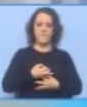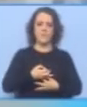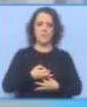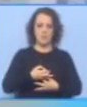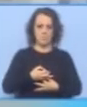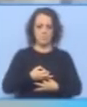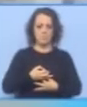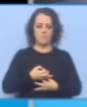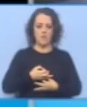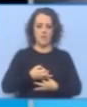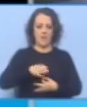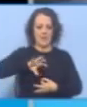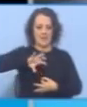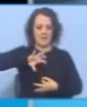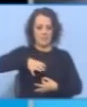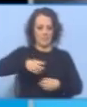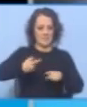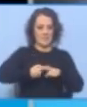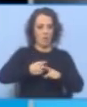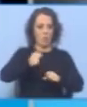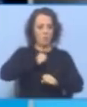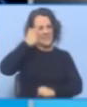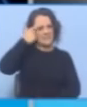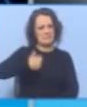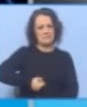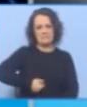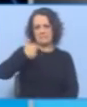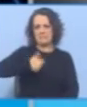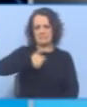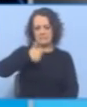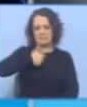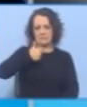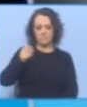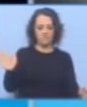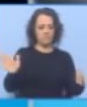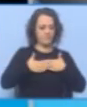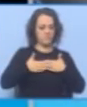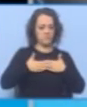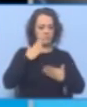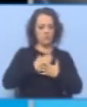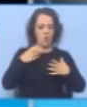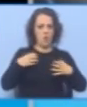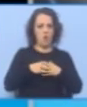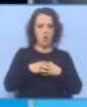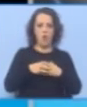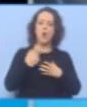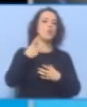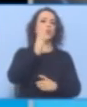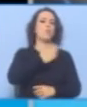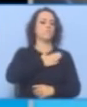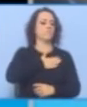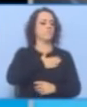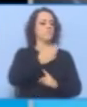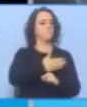do interesse nacional como algo contrário a esta dimensão de fraternidade universal, que não é o patriotismo, não é? São